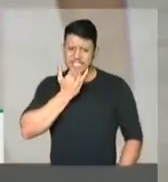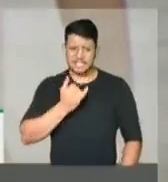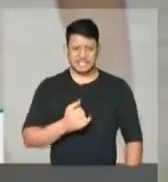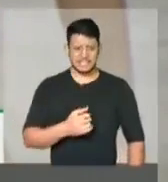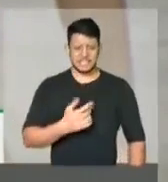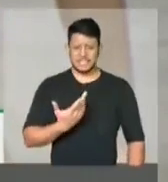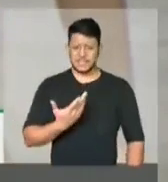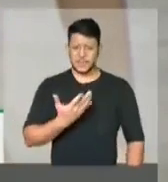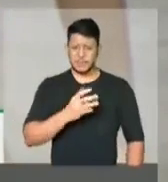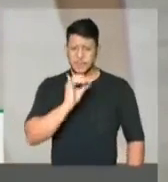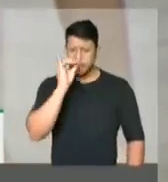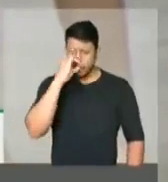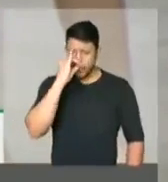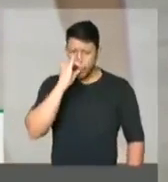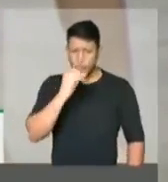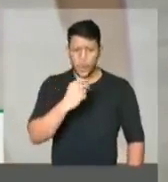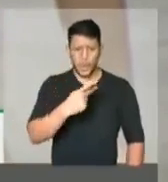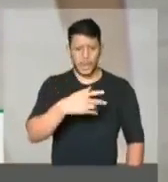Peppa Pig,